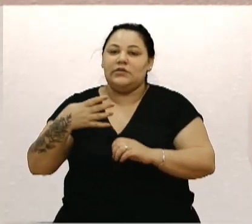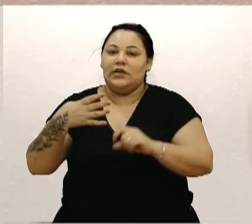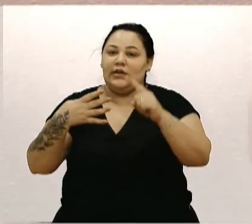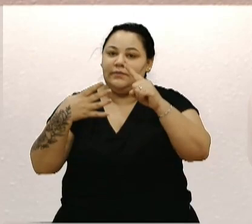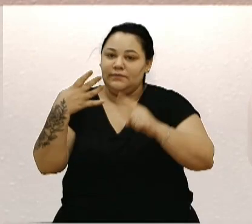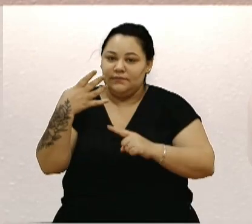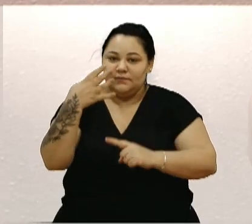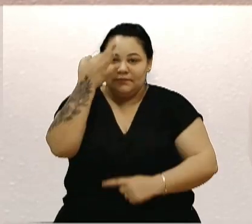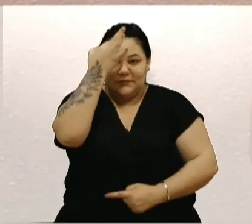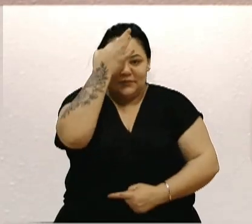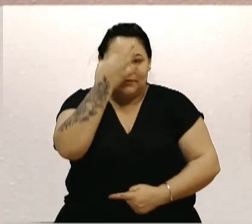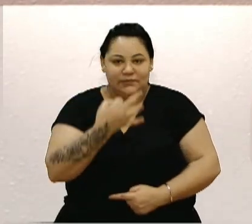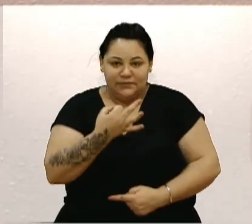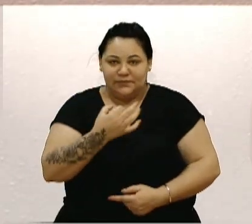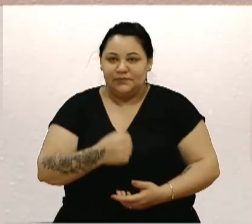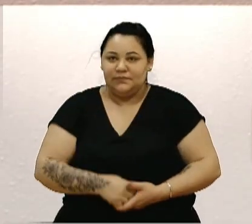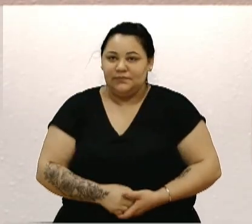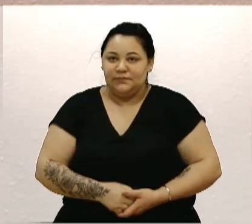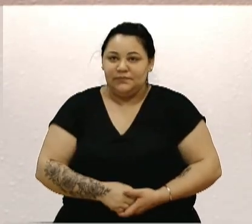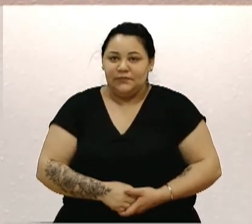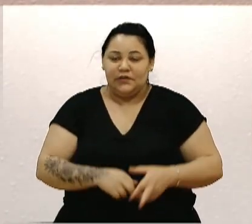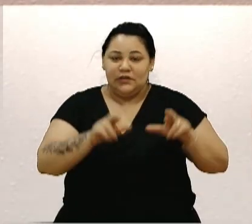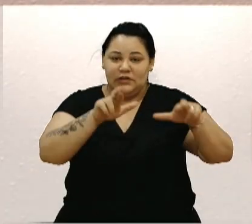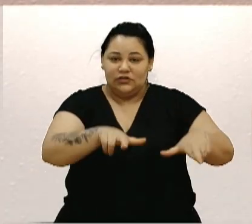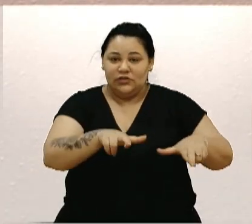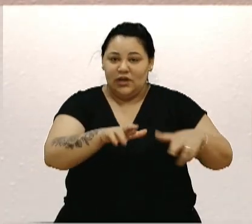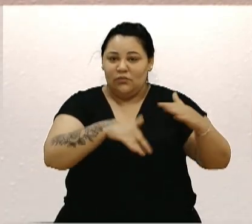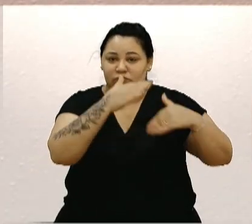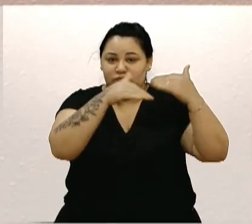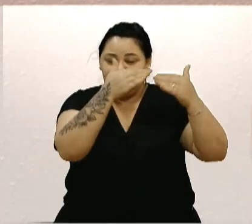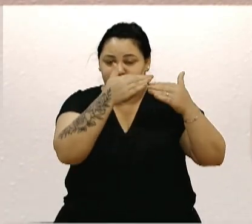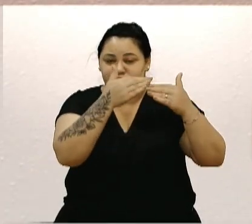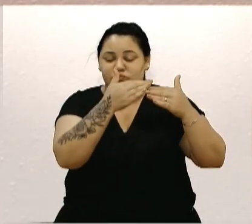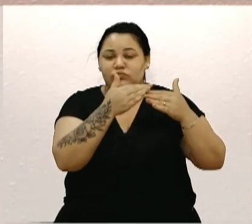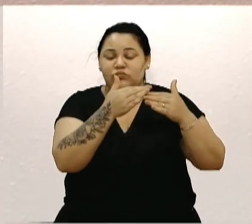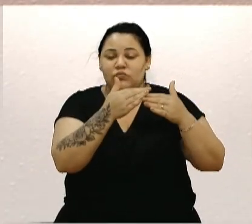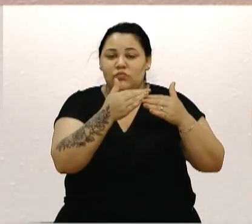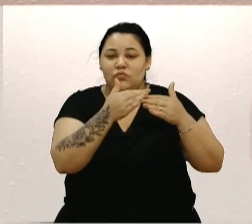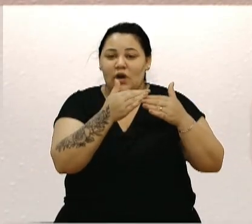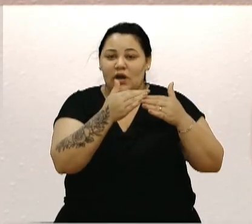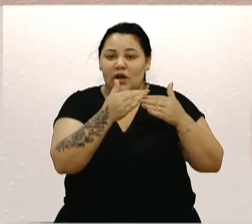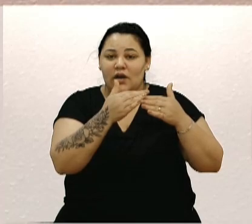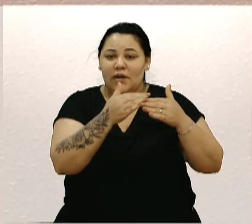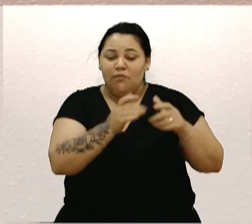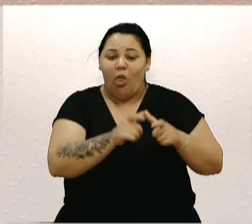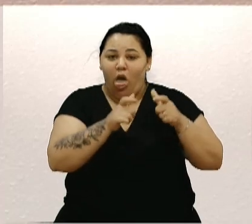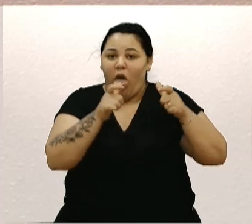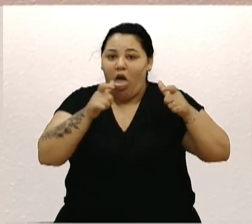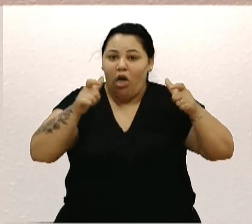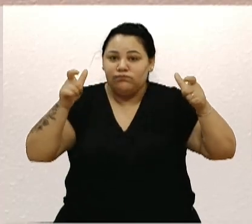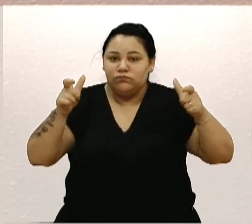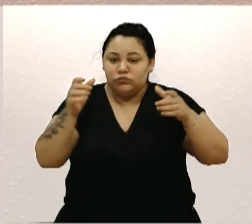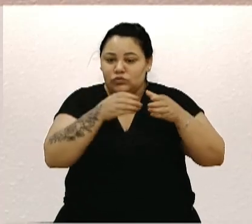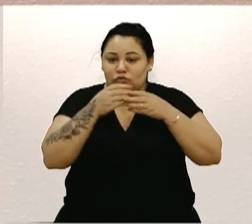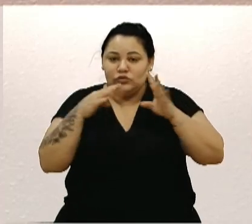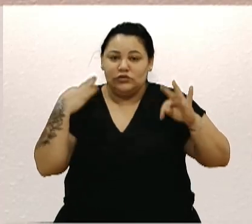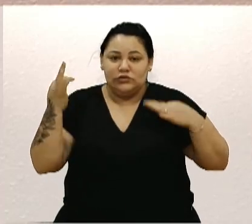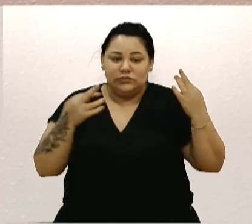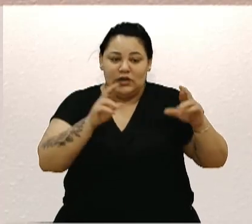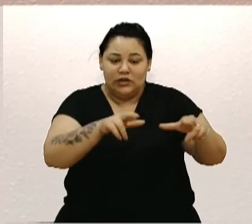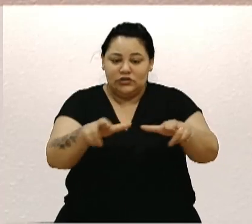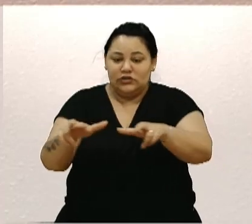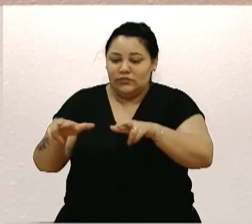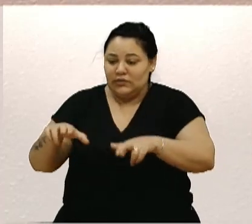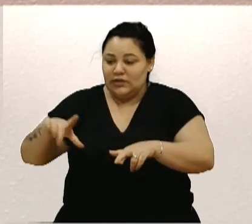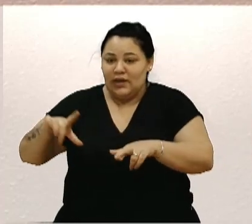turismo regional, fomento à participação de rotas, roteiros, regiões consolidadas e municípios com